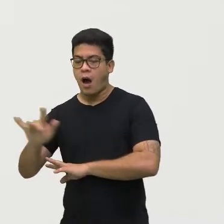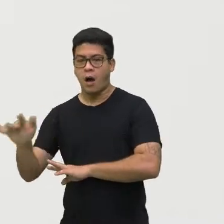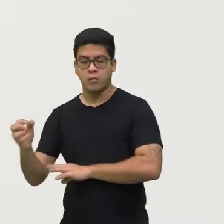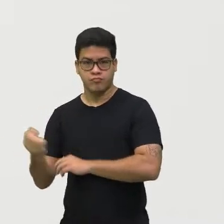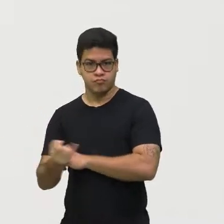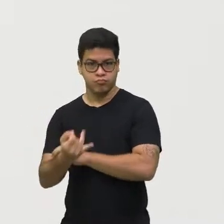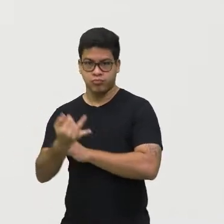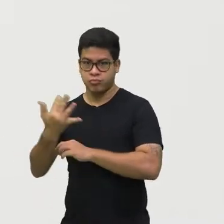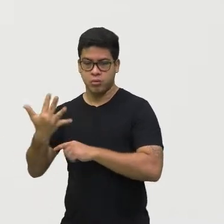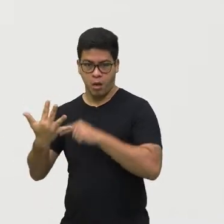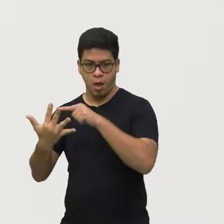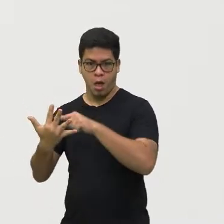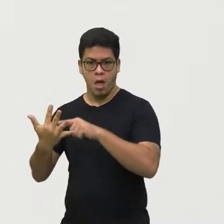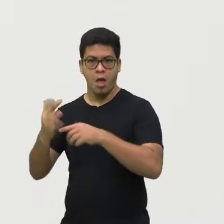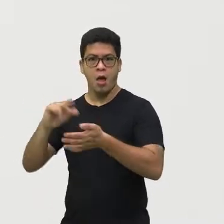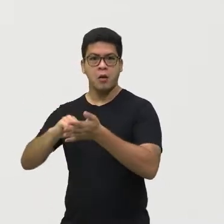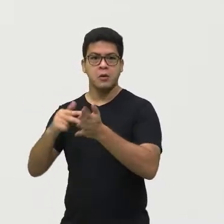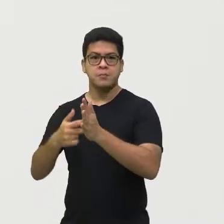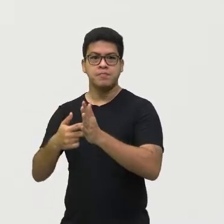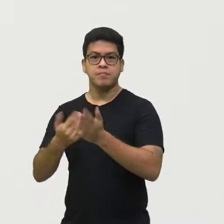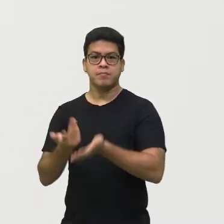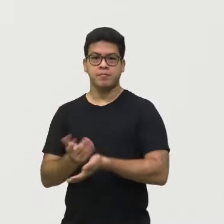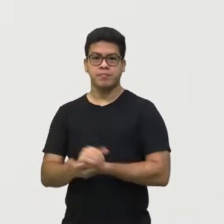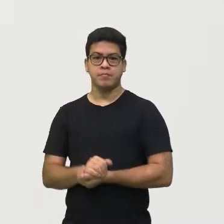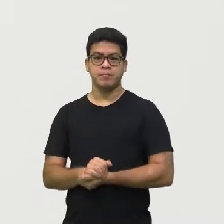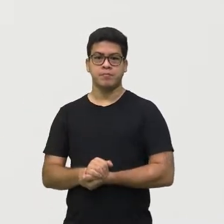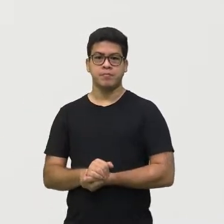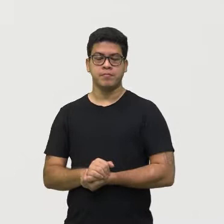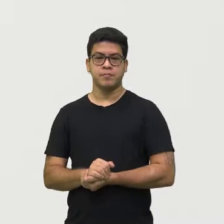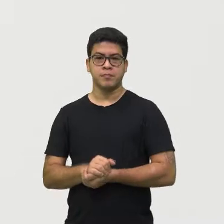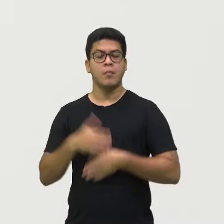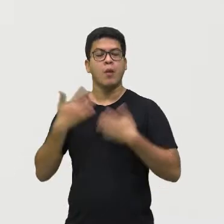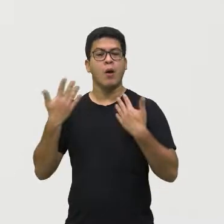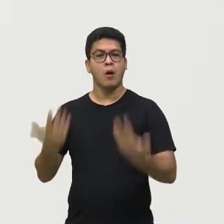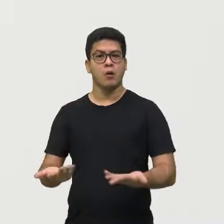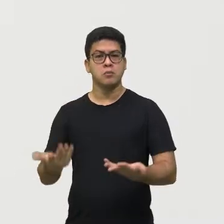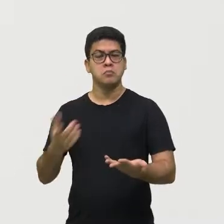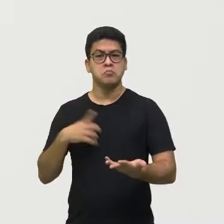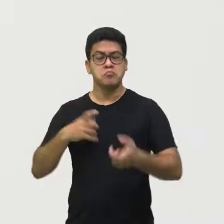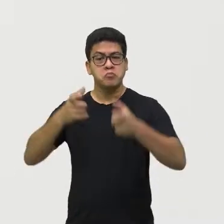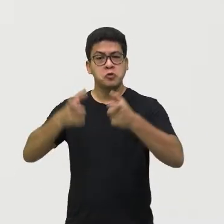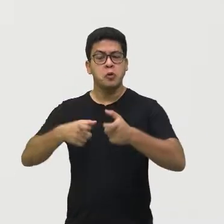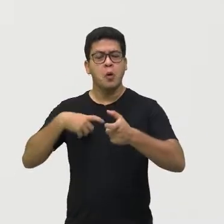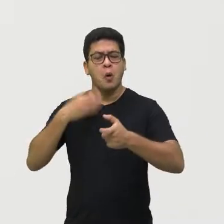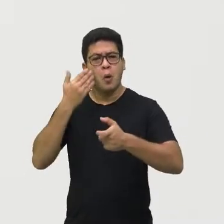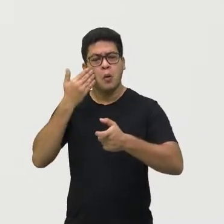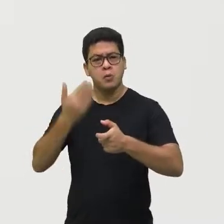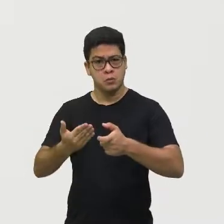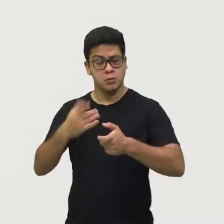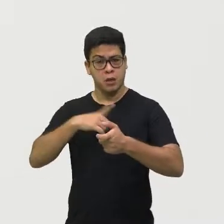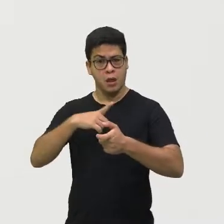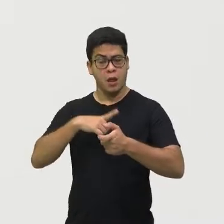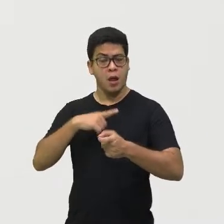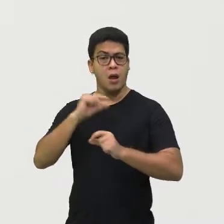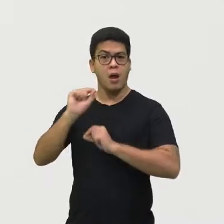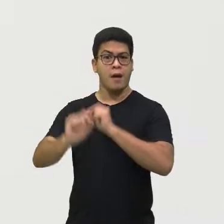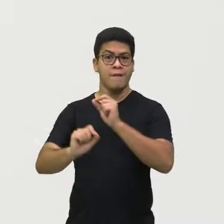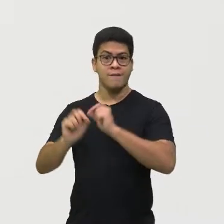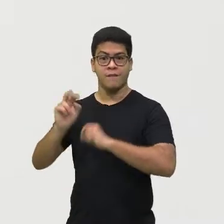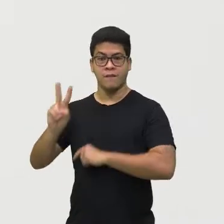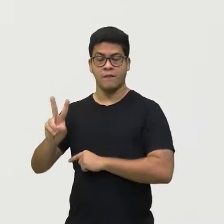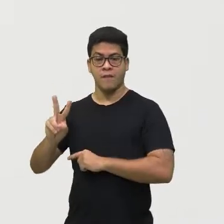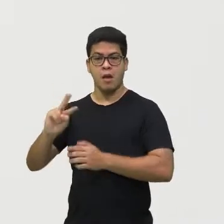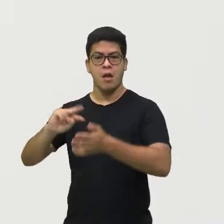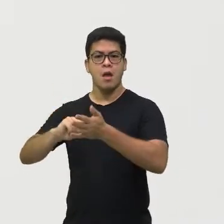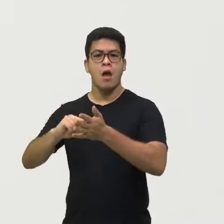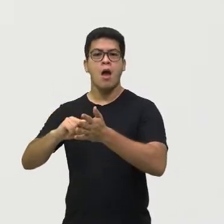essa expressão matemática, certo? Que nós estamos vendo aí, onde nós temos que V é